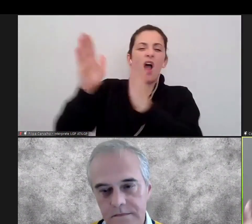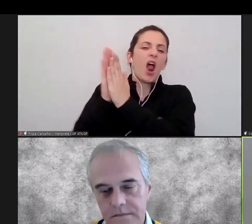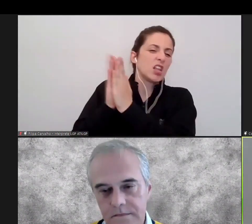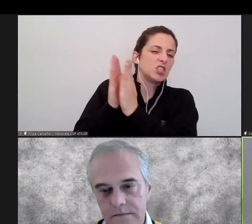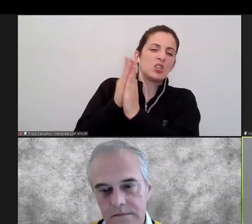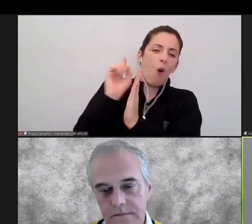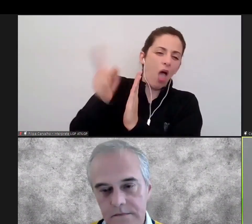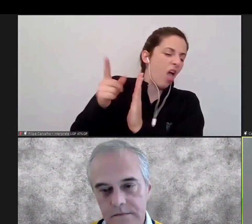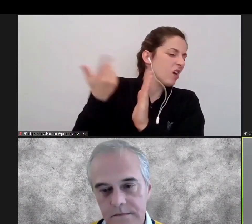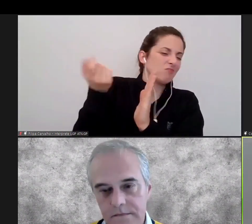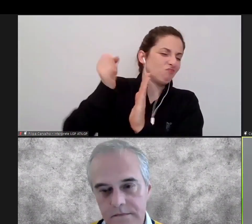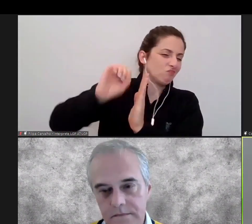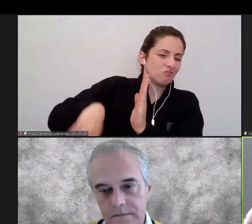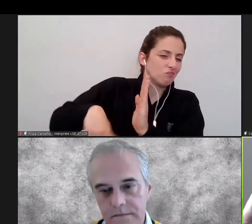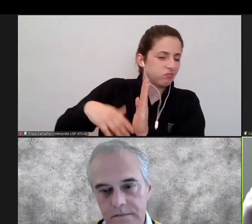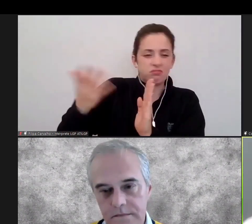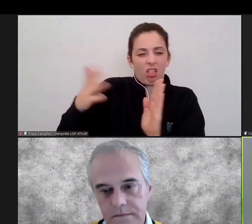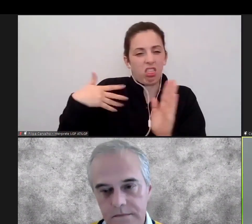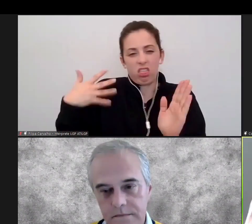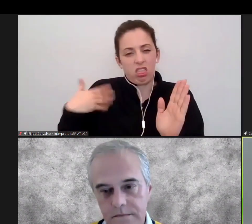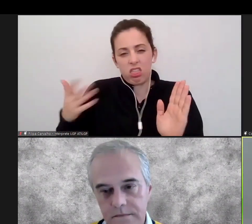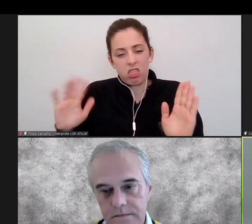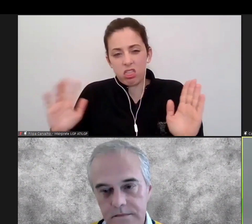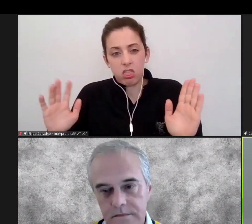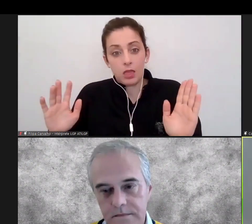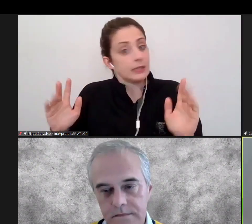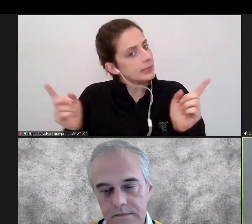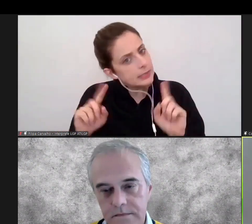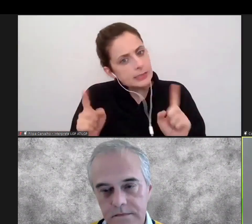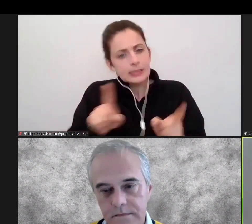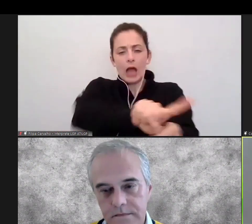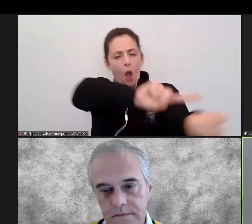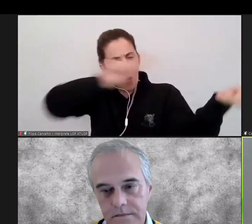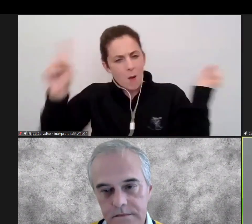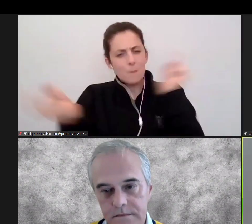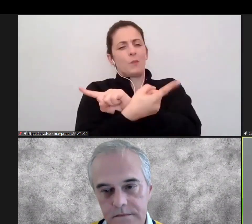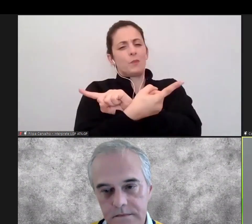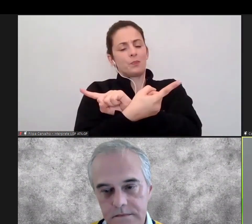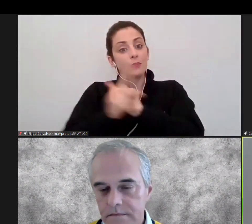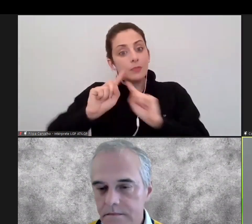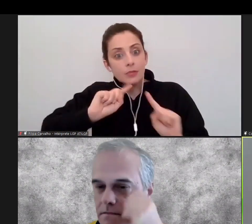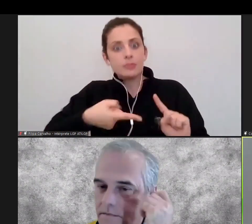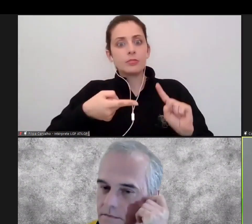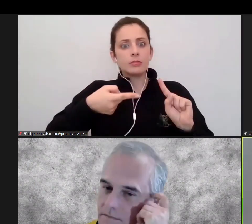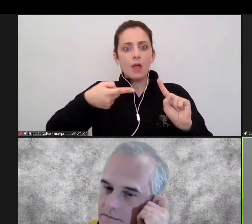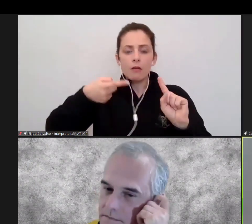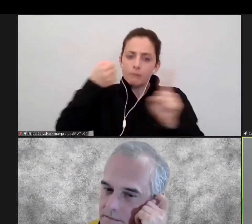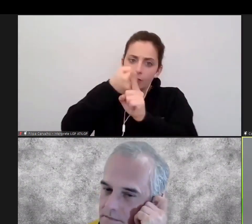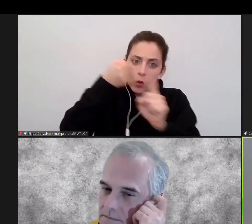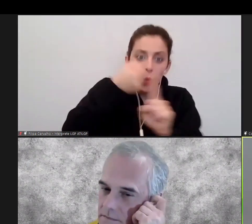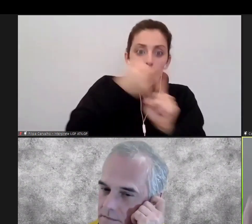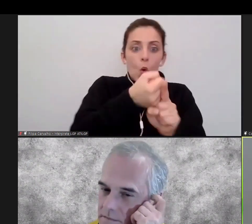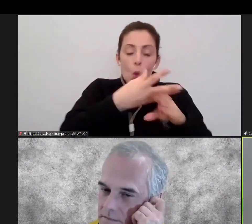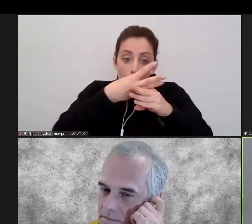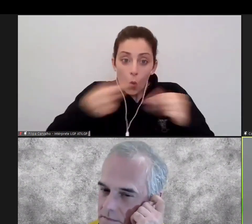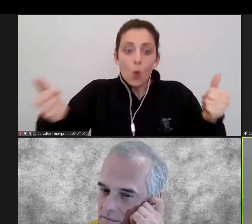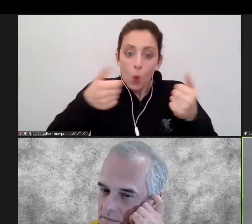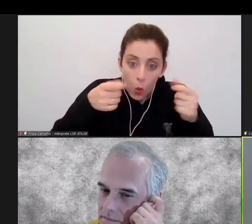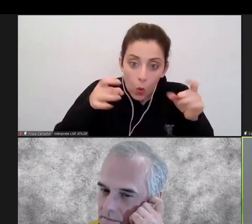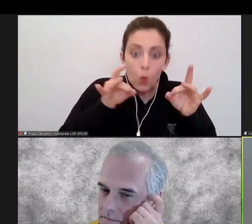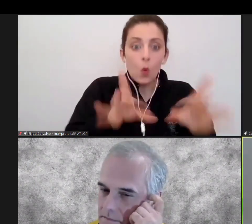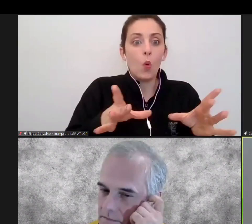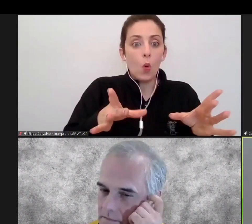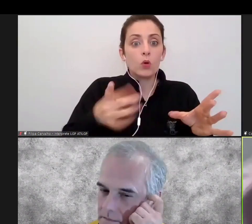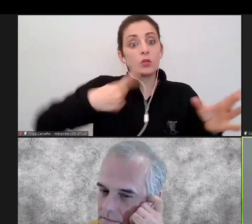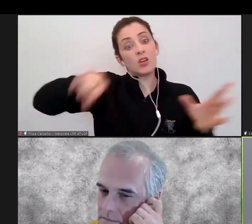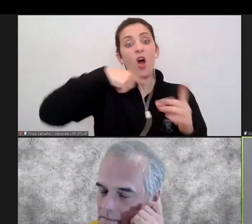ai não faz sentido nenhum, e não perpetuarmos estes preconceitos e estes estereótipos que muitas das vezes compramos